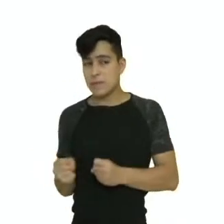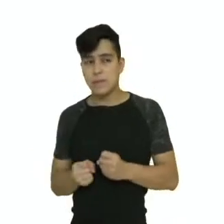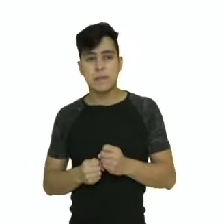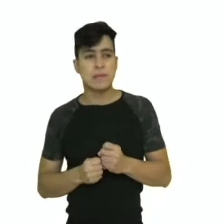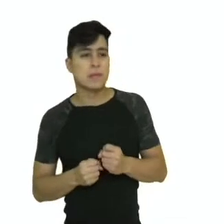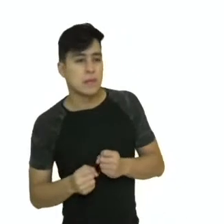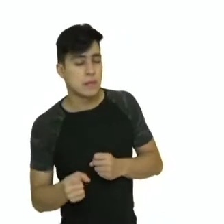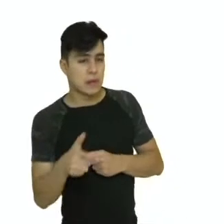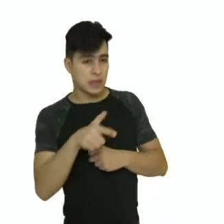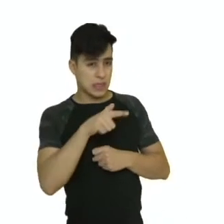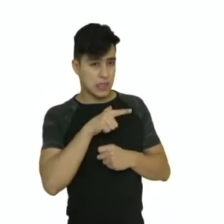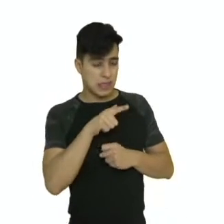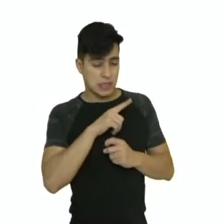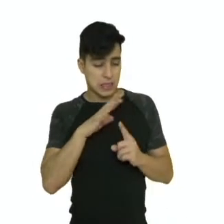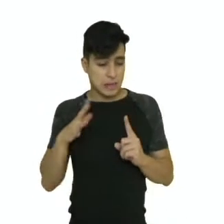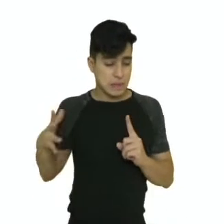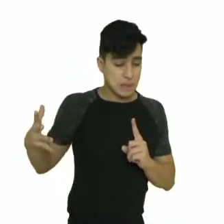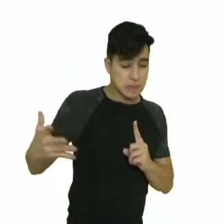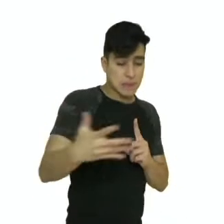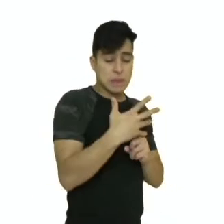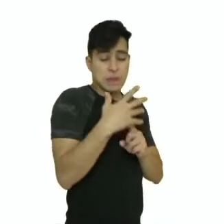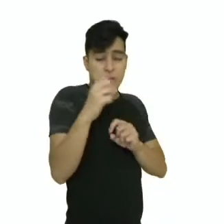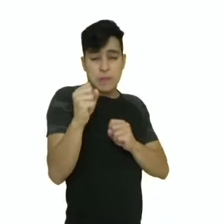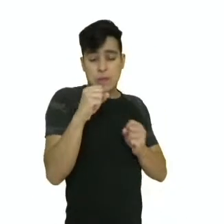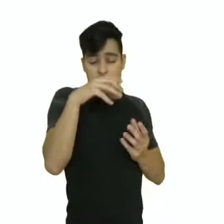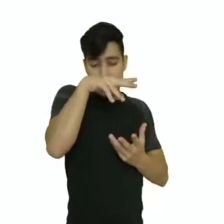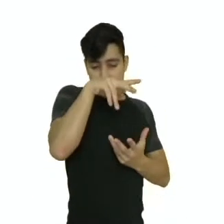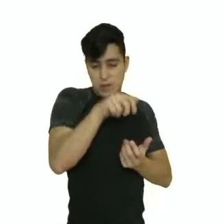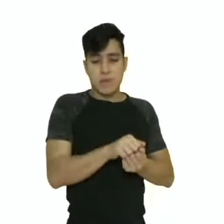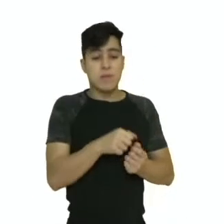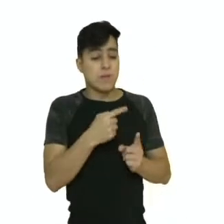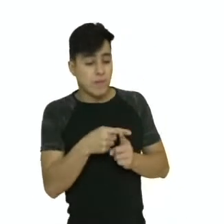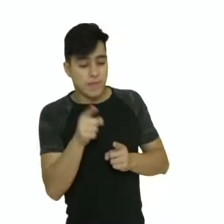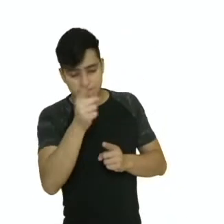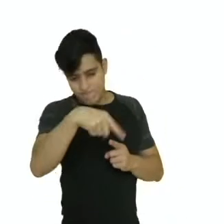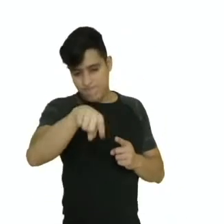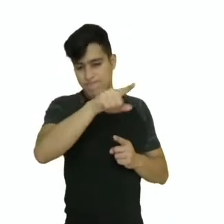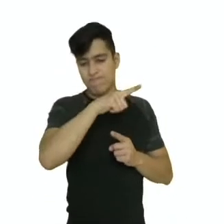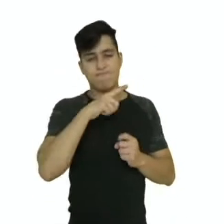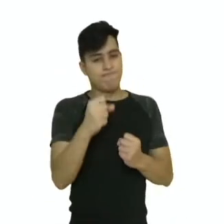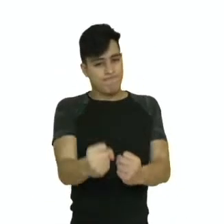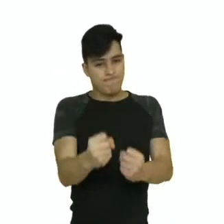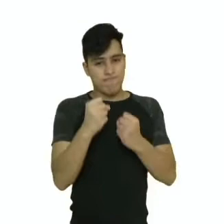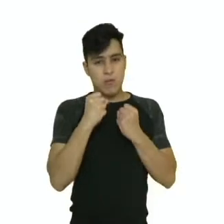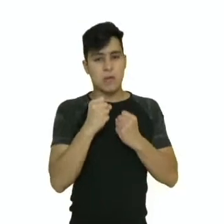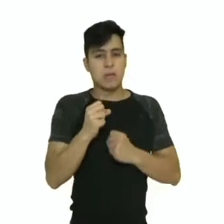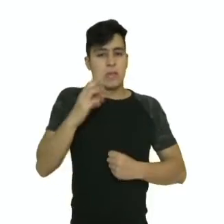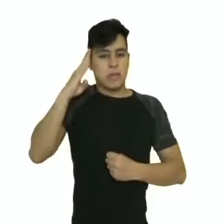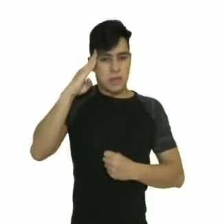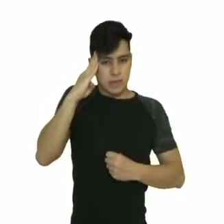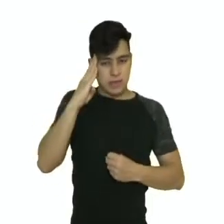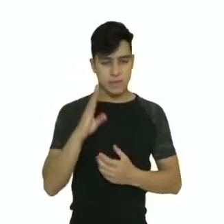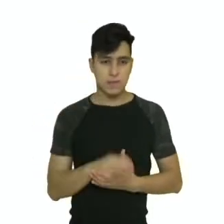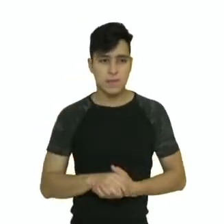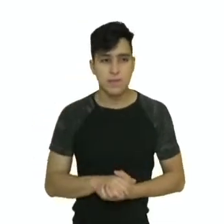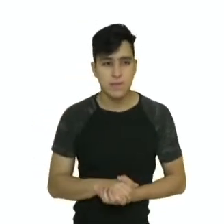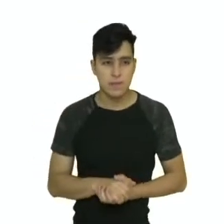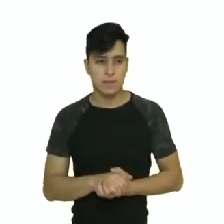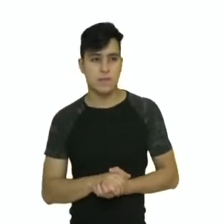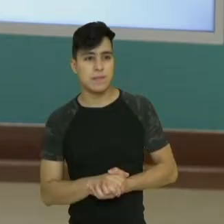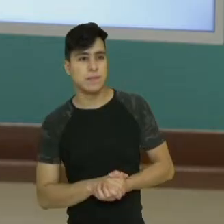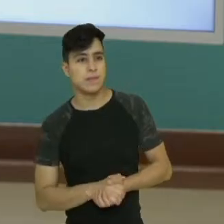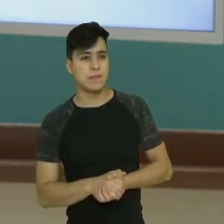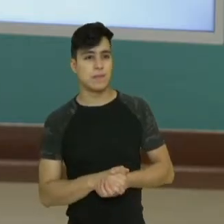nome, hegemonia no mundo, graças também ao seu poder militar, ok? Por meio desses porta-aviões